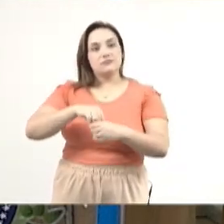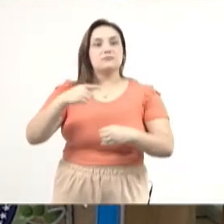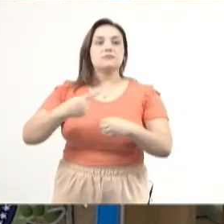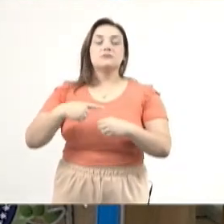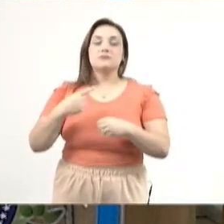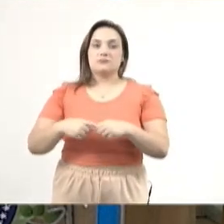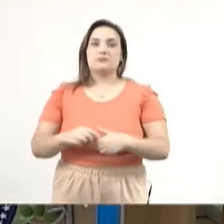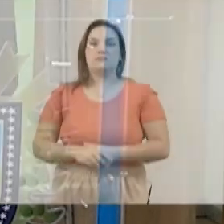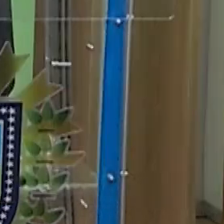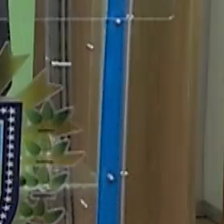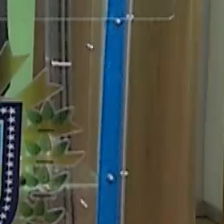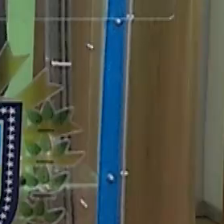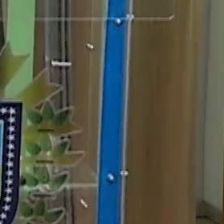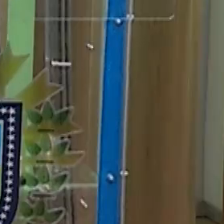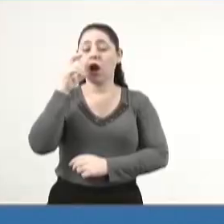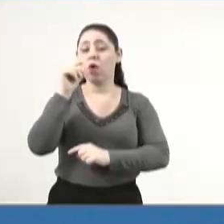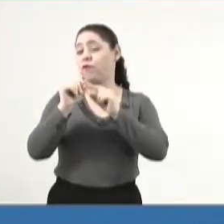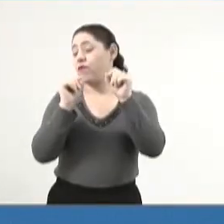de Corumbá.